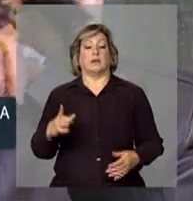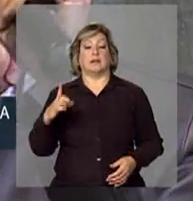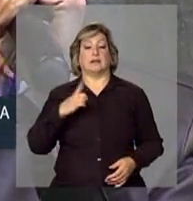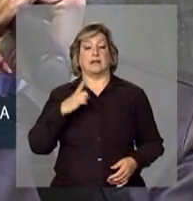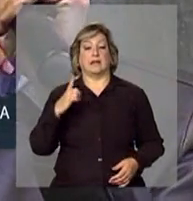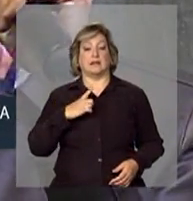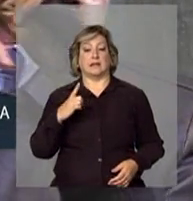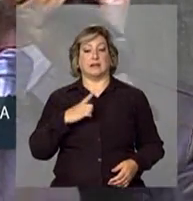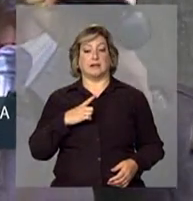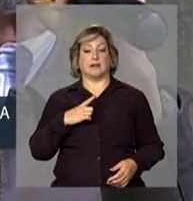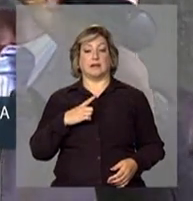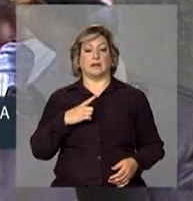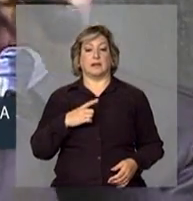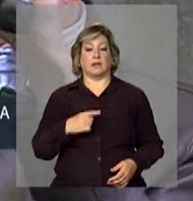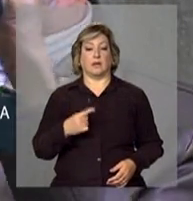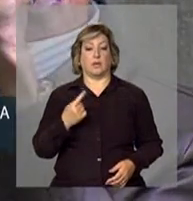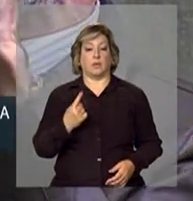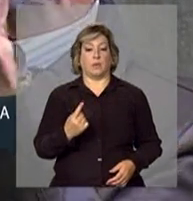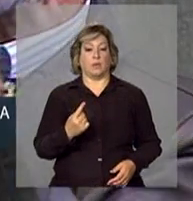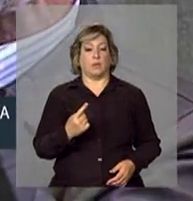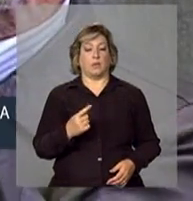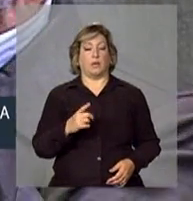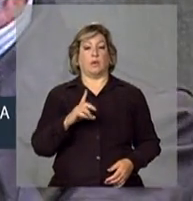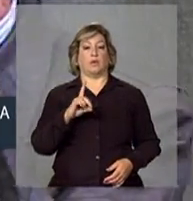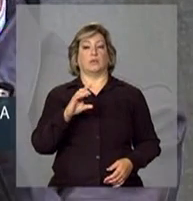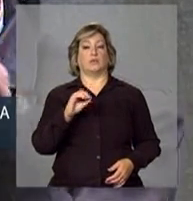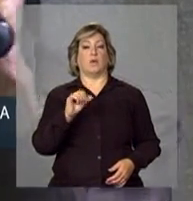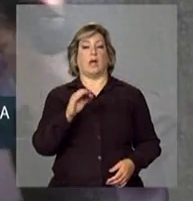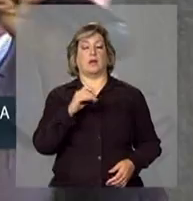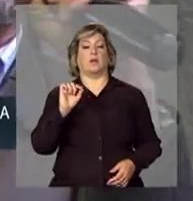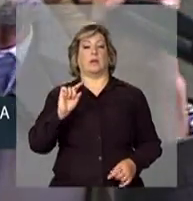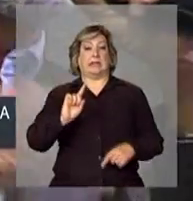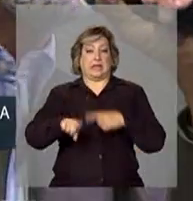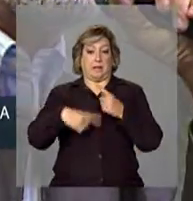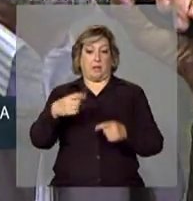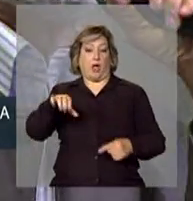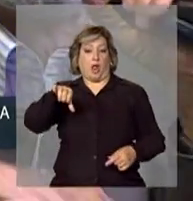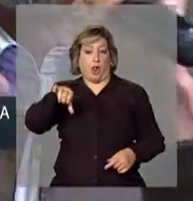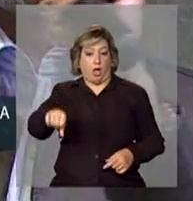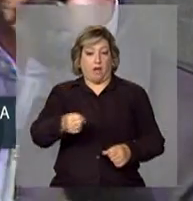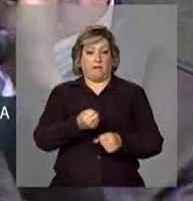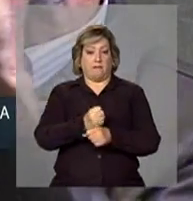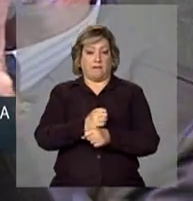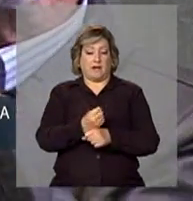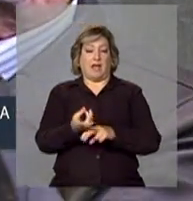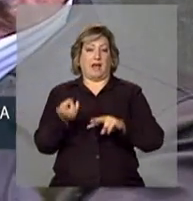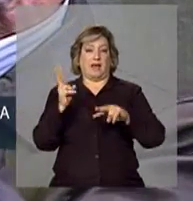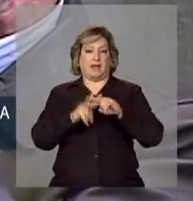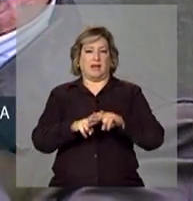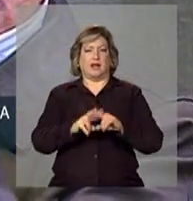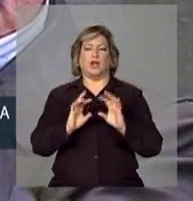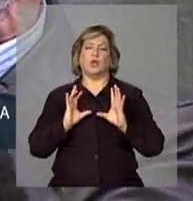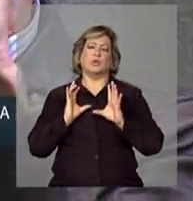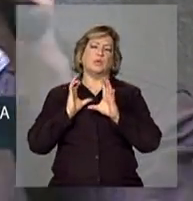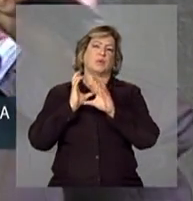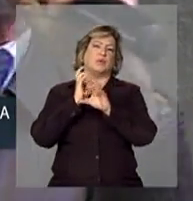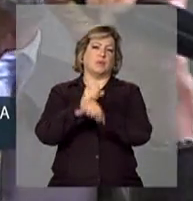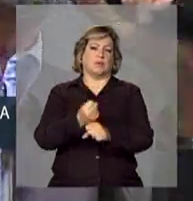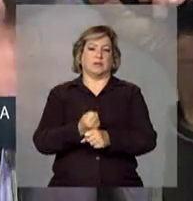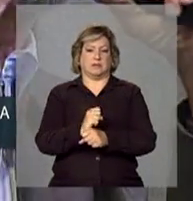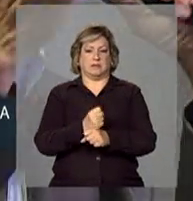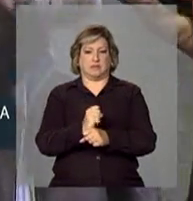atuação depois de 9 anos de cadeia, em todos esses anos